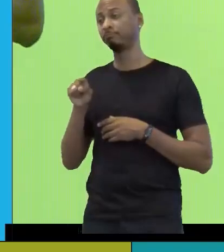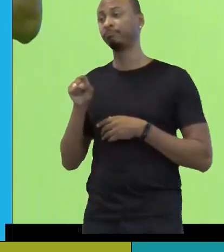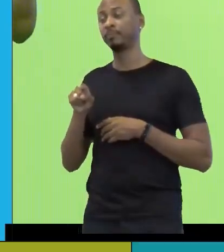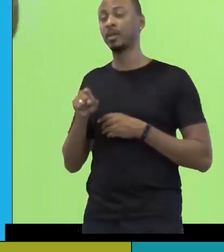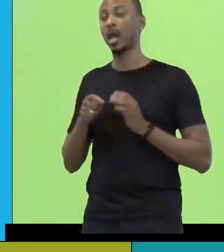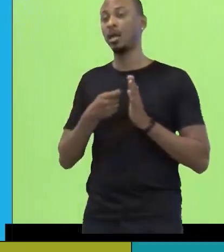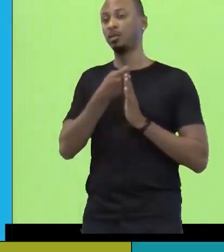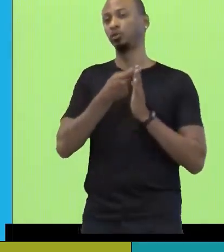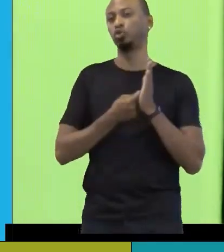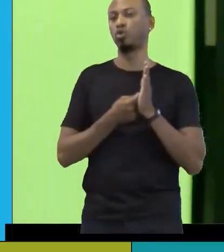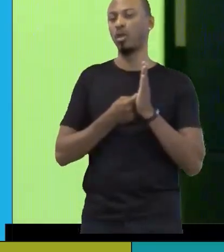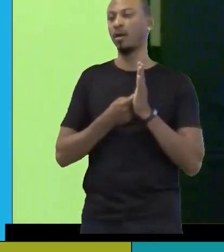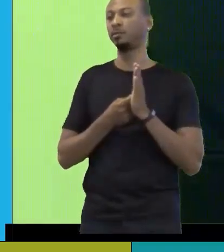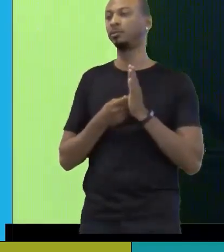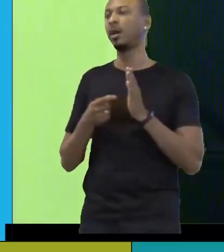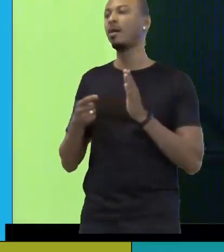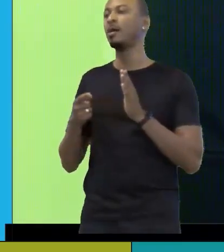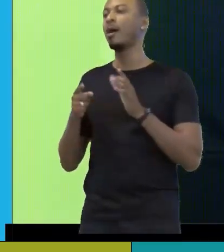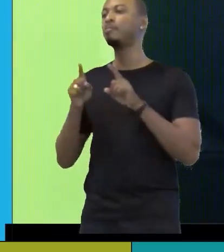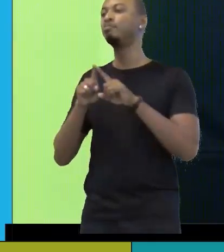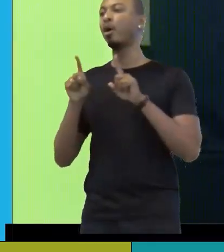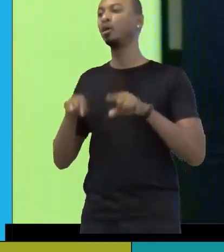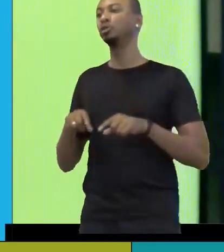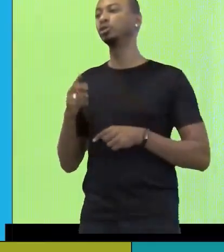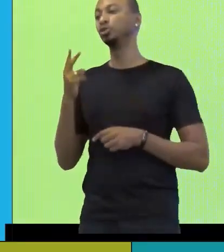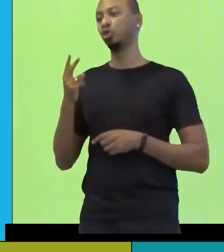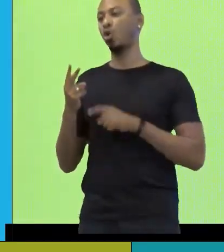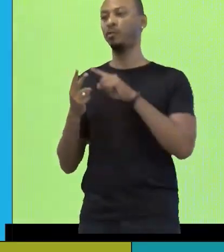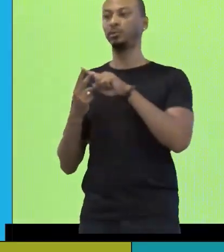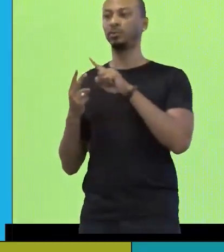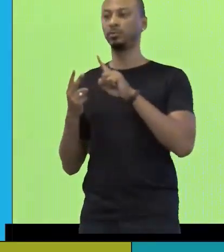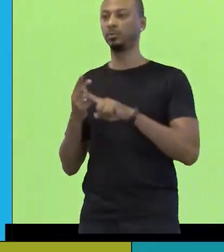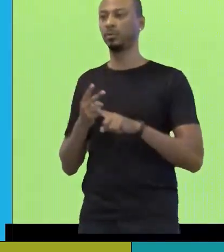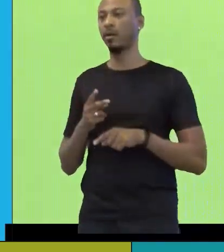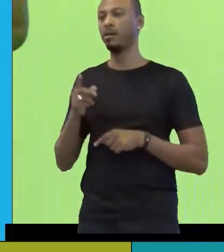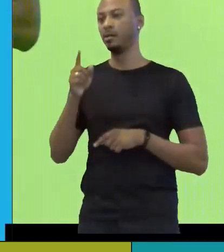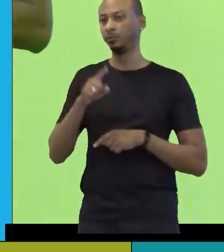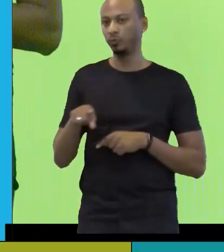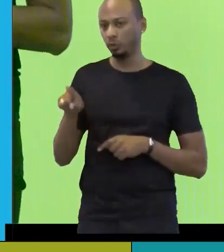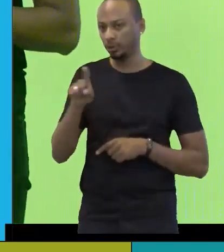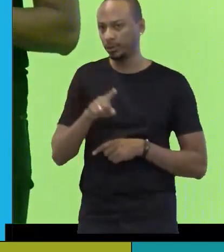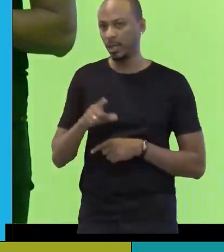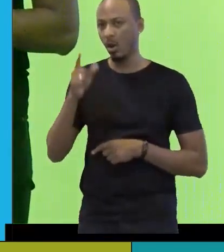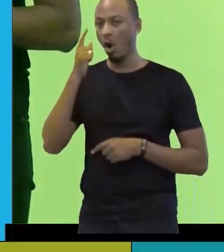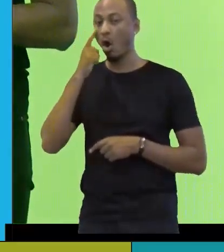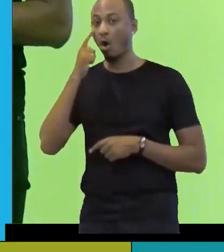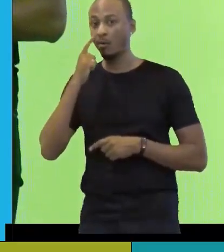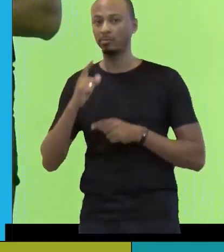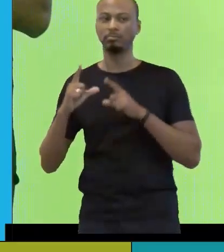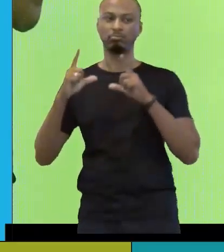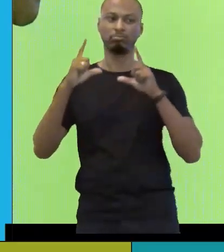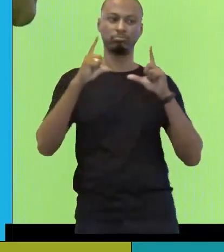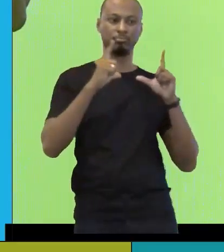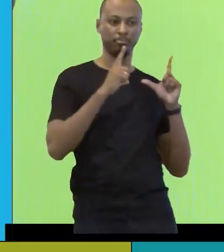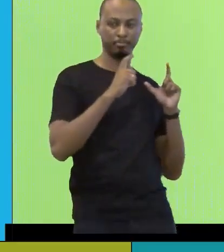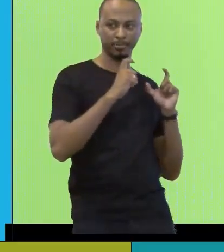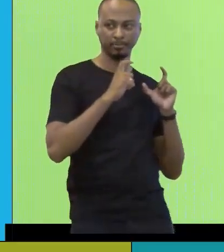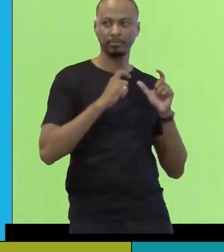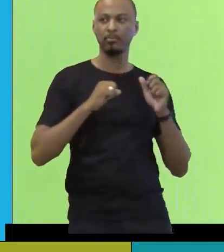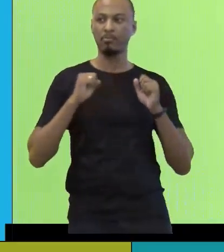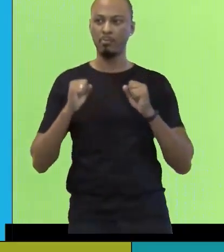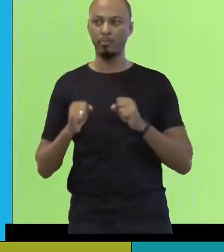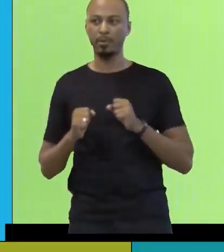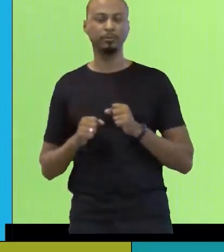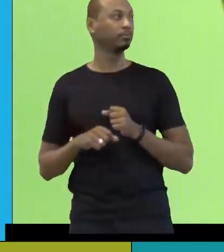importantes obras. E eu gostaria que vocês, por gentileza, tomassem nota, registrassem o nome dessas duas